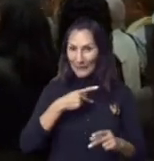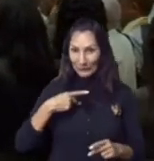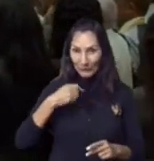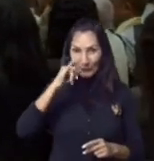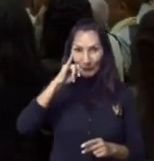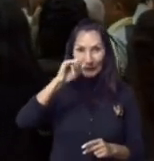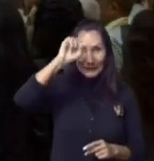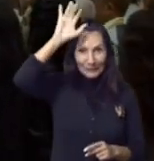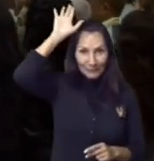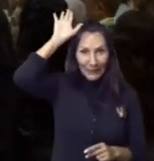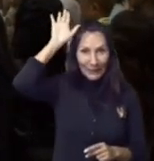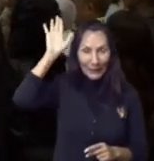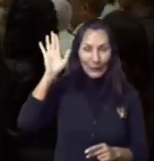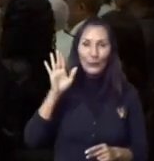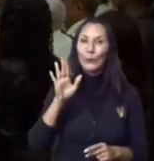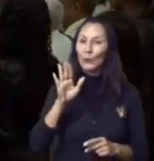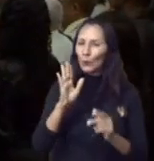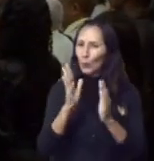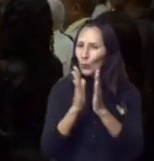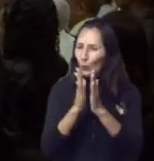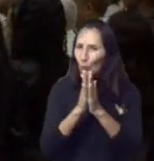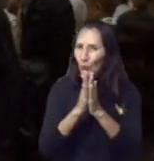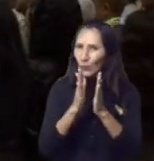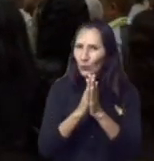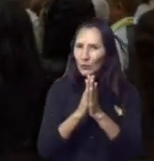Ismael me mostrou